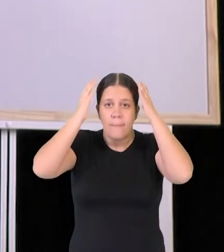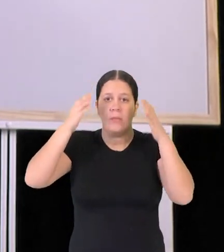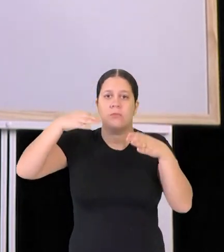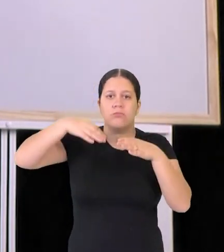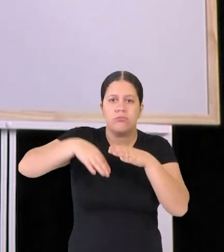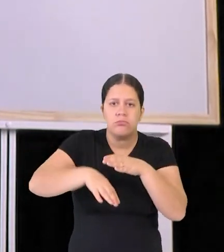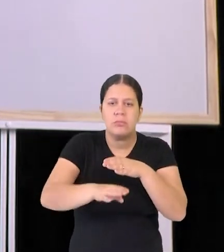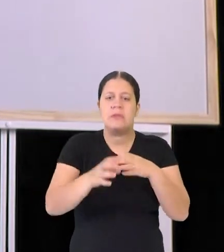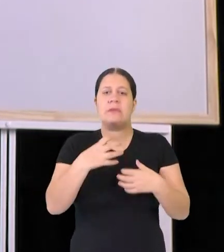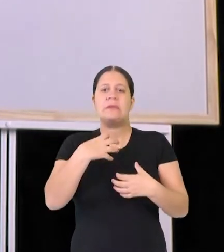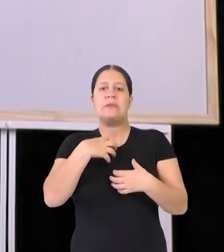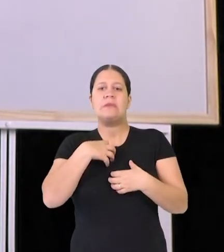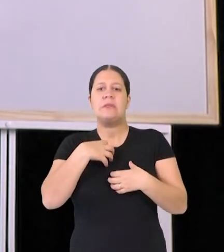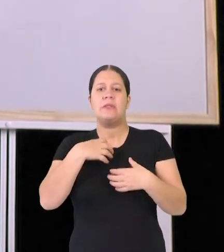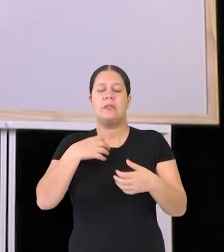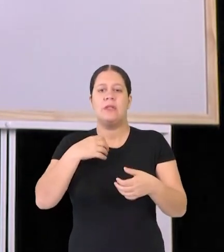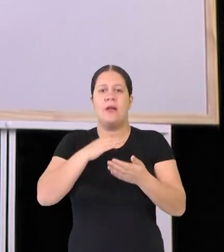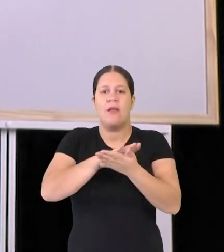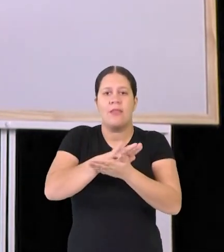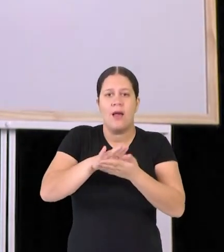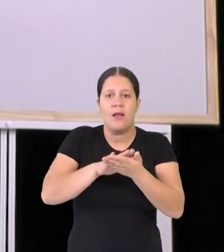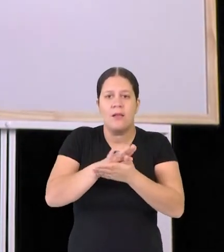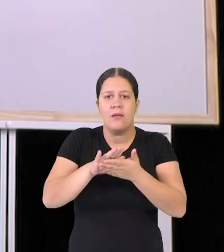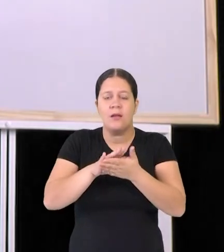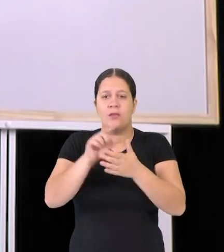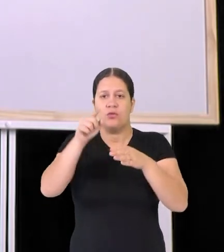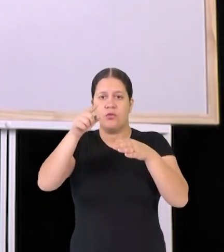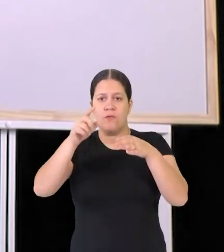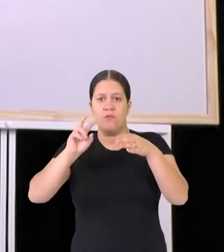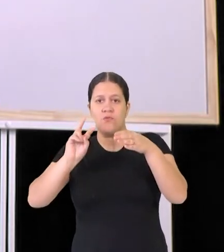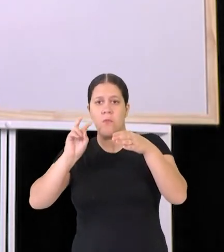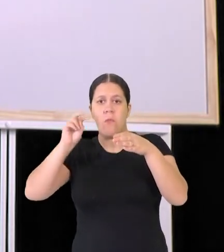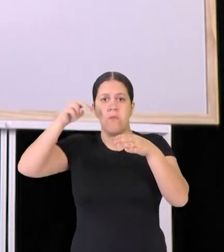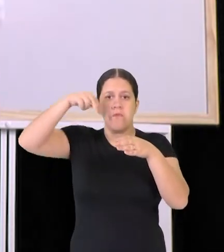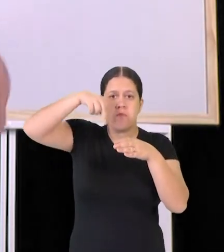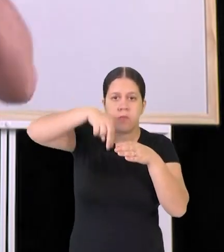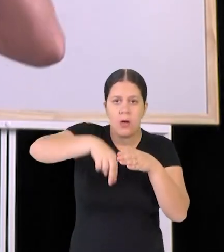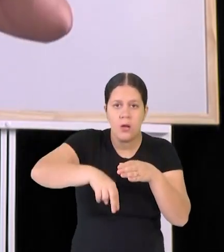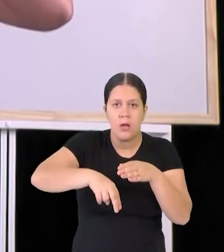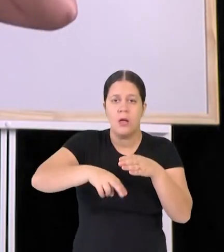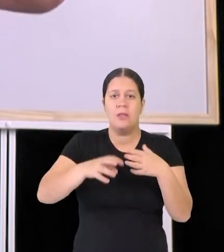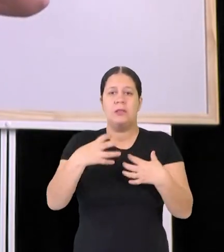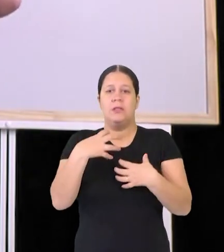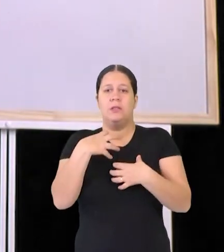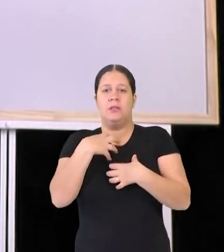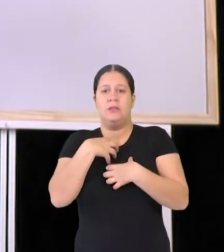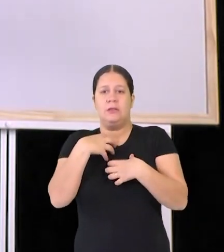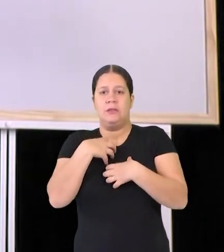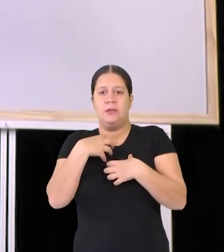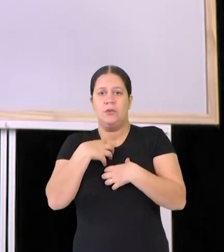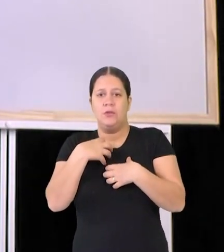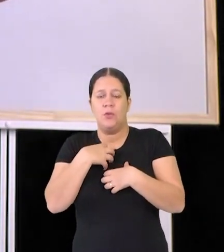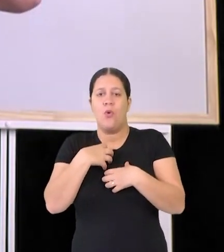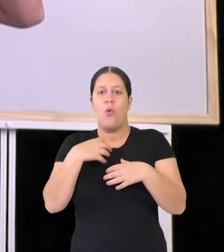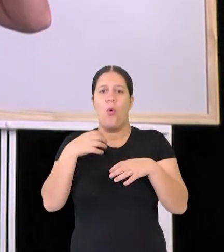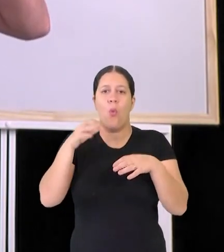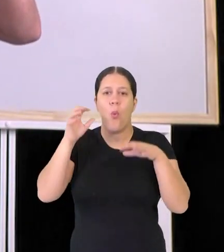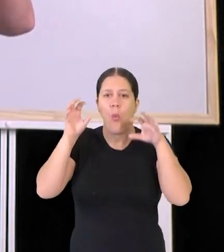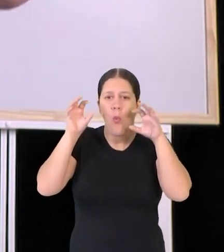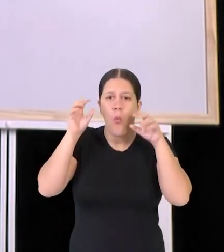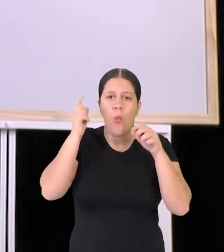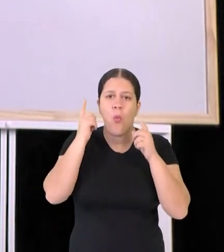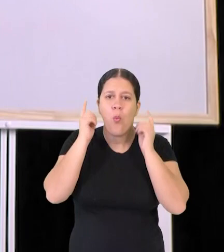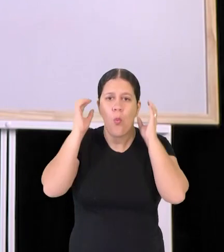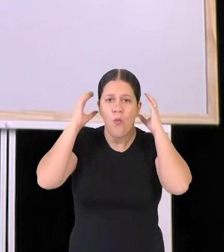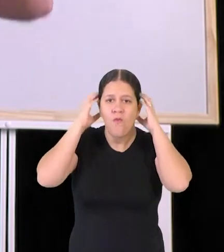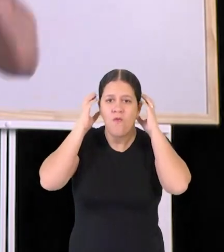sente quase nada. Agora, se tu vai tentar plantar uma bananeira, por exemplo, vai mergulhar mesmo, descendo na água, tu começa a sentir o teu ouvido pressionando,